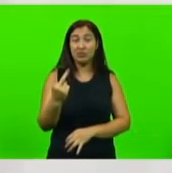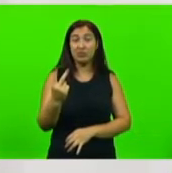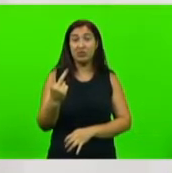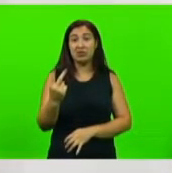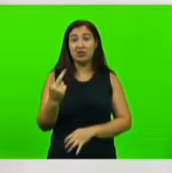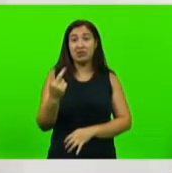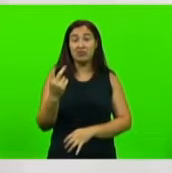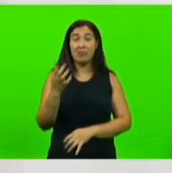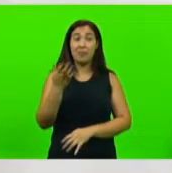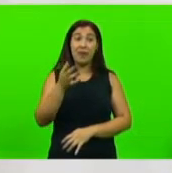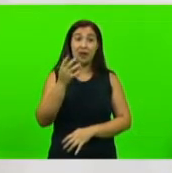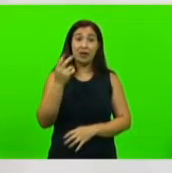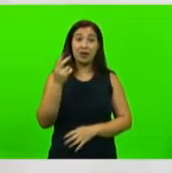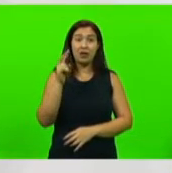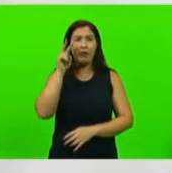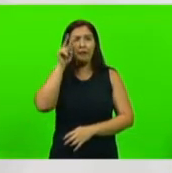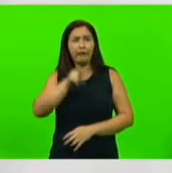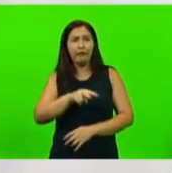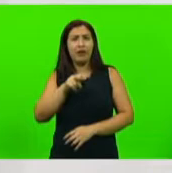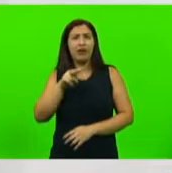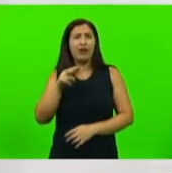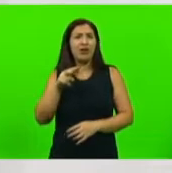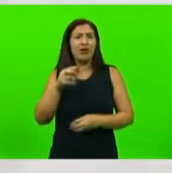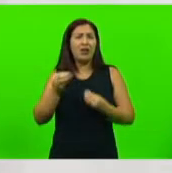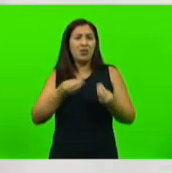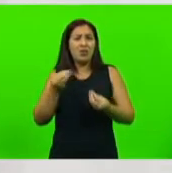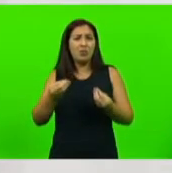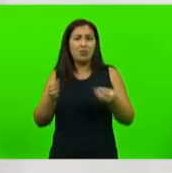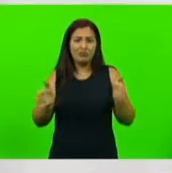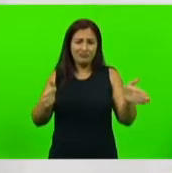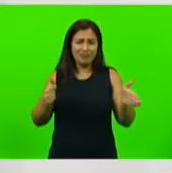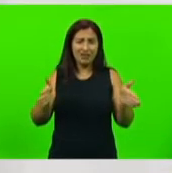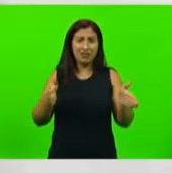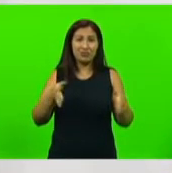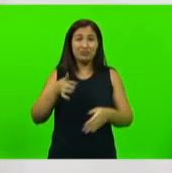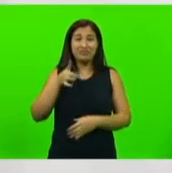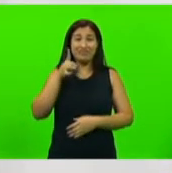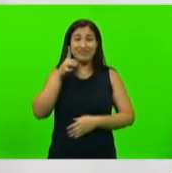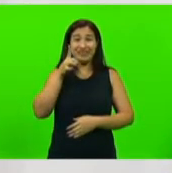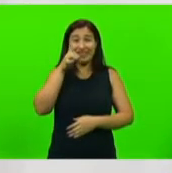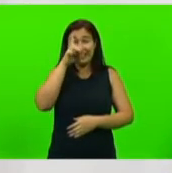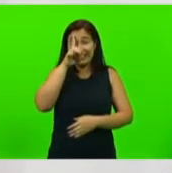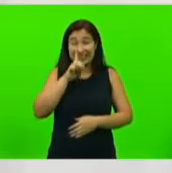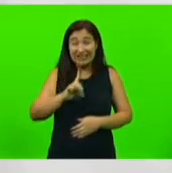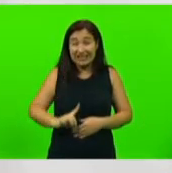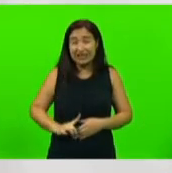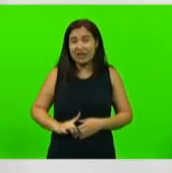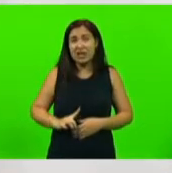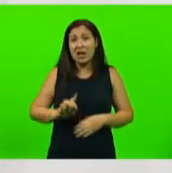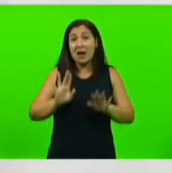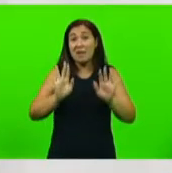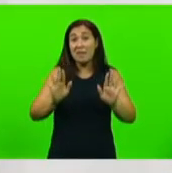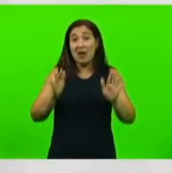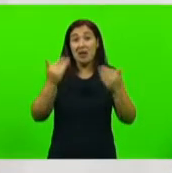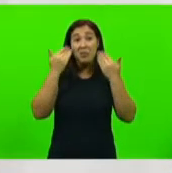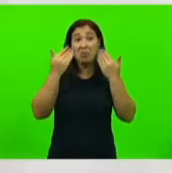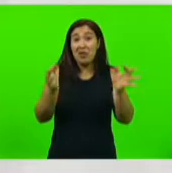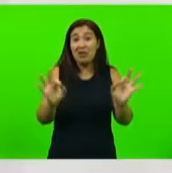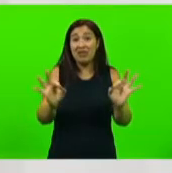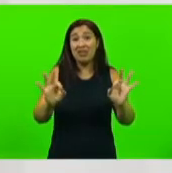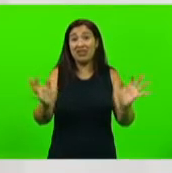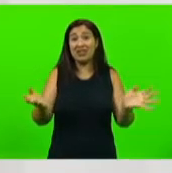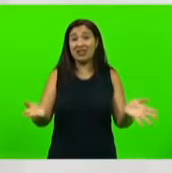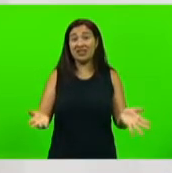aparentemente passava por um momento de depressão, mas ele não demonstrava isso. Ele